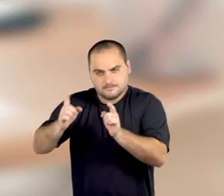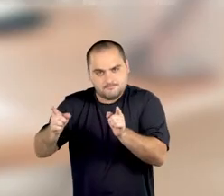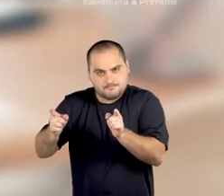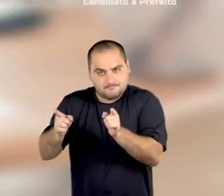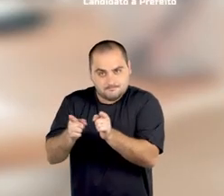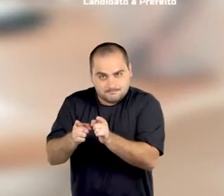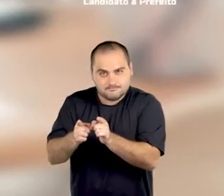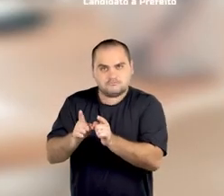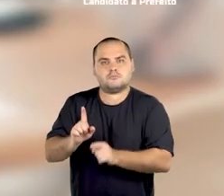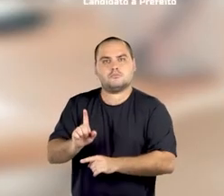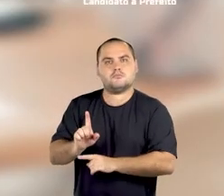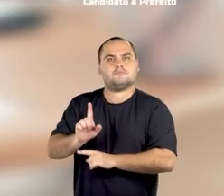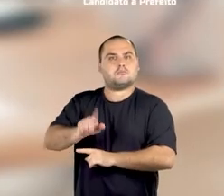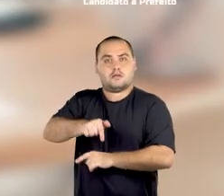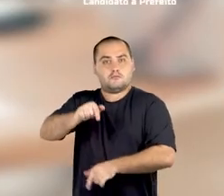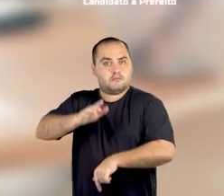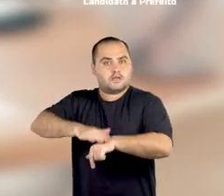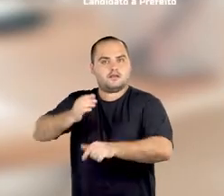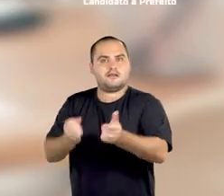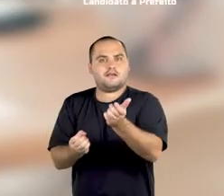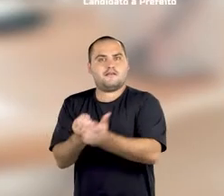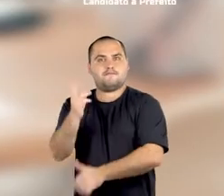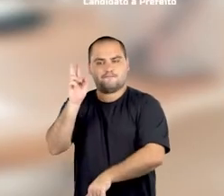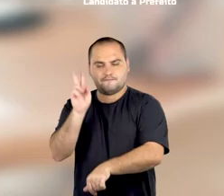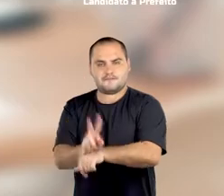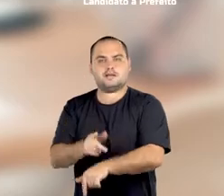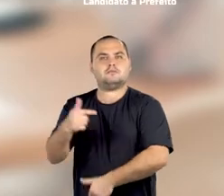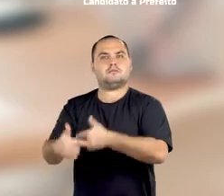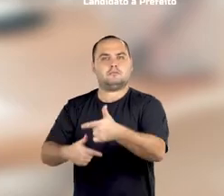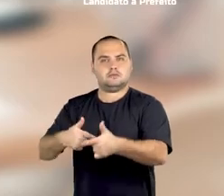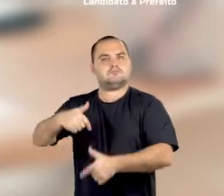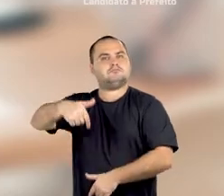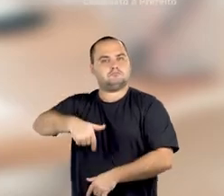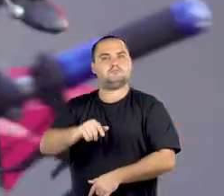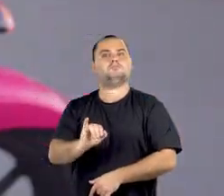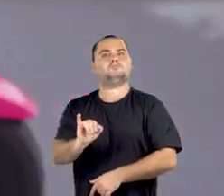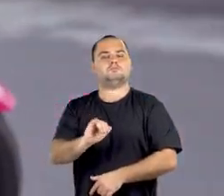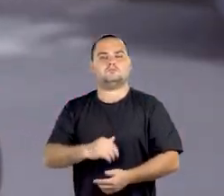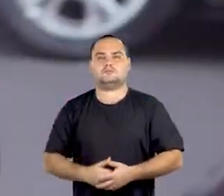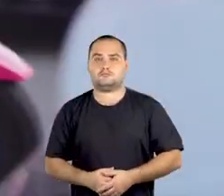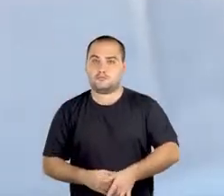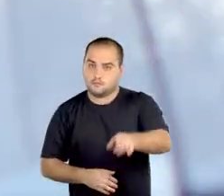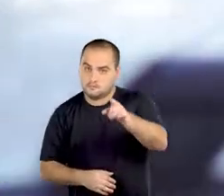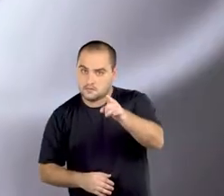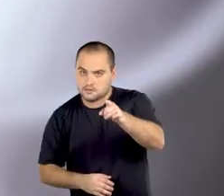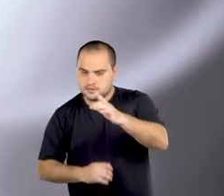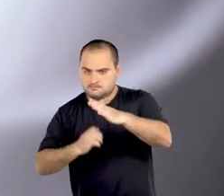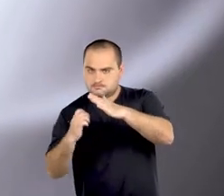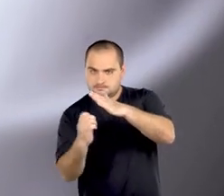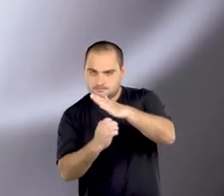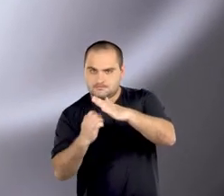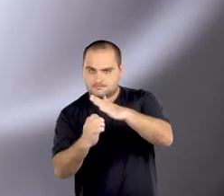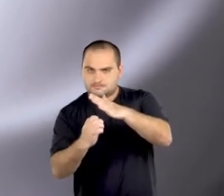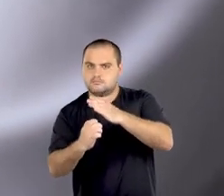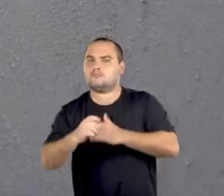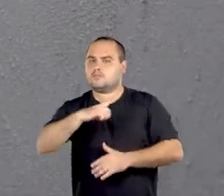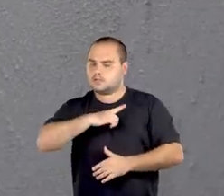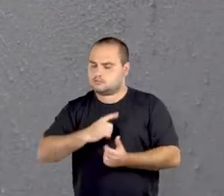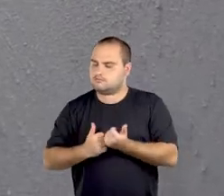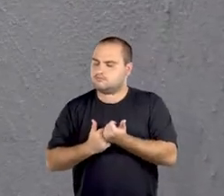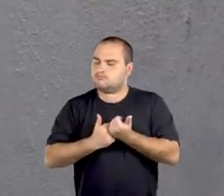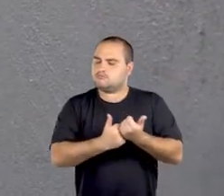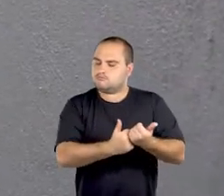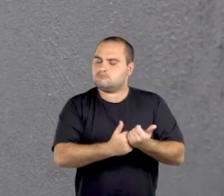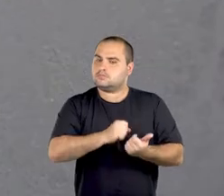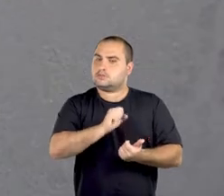micros e pequenas empresas são as maiores geradoras de emprego em nossa cidade. Você que é empreendedor terá nosso total